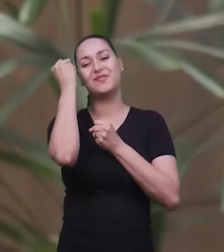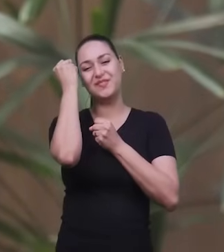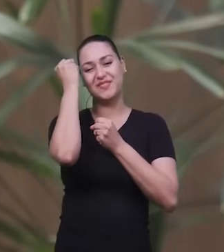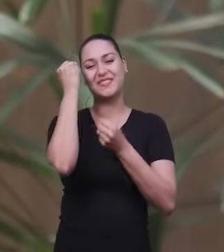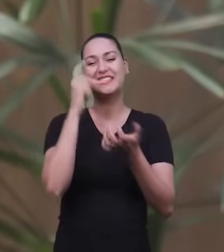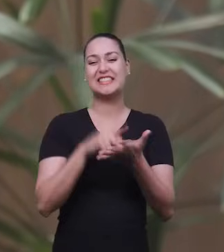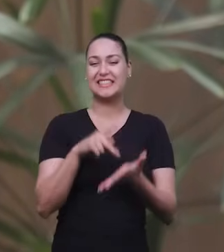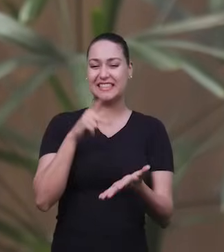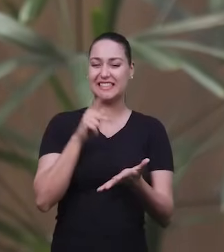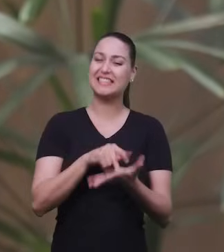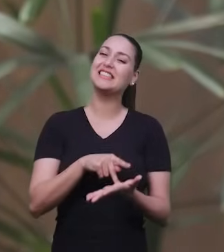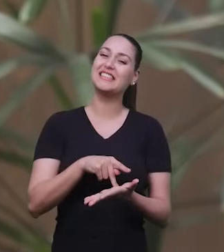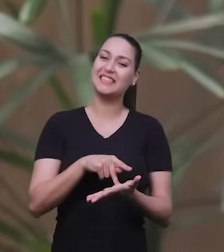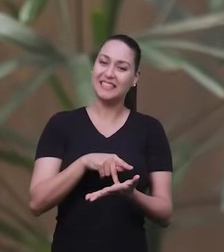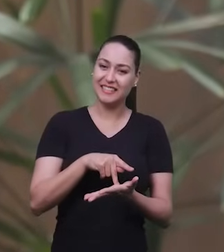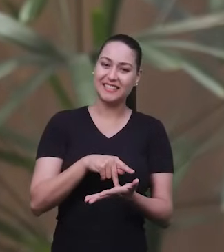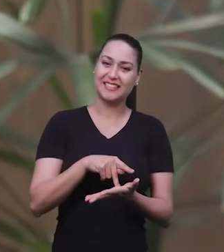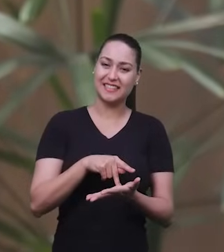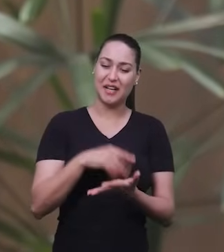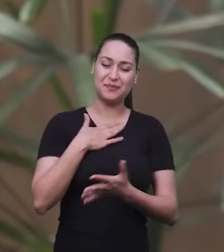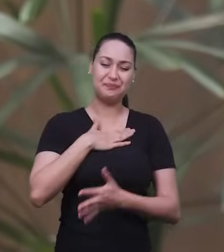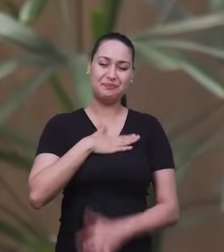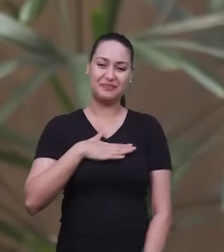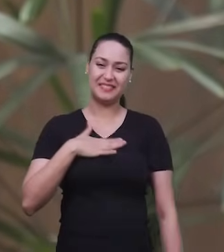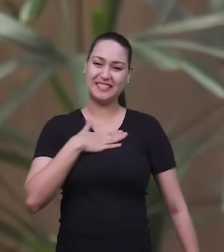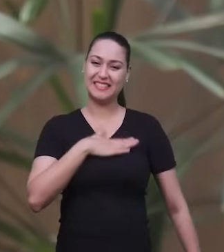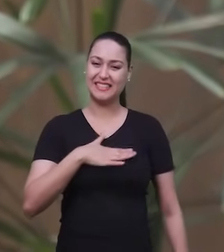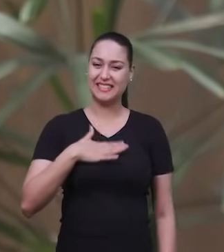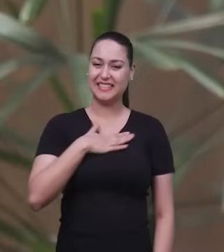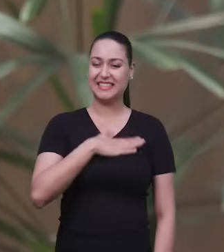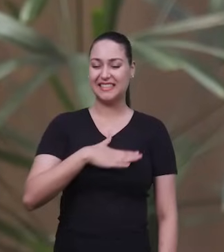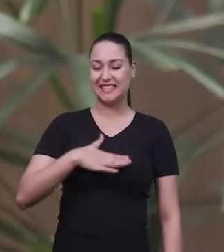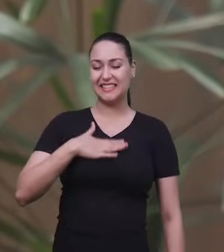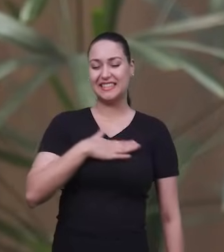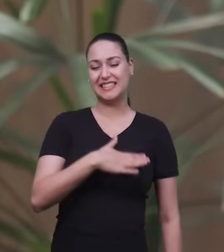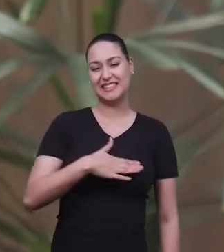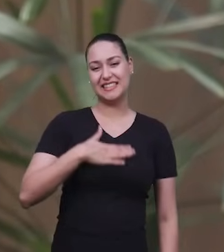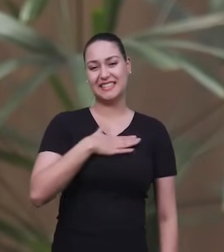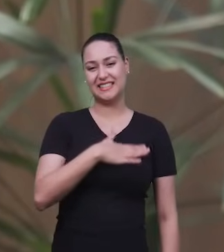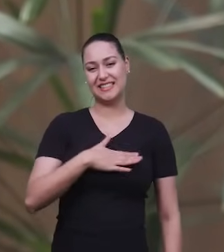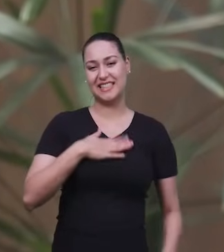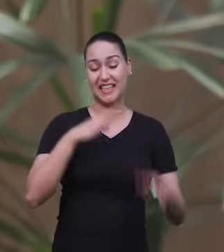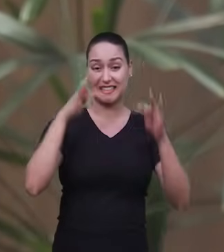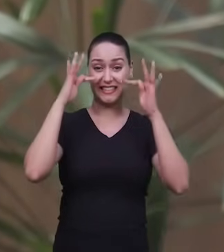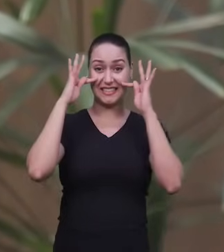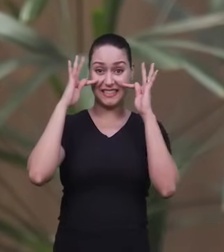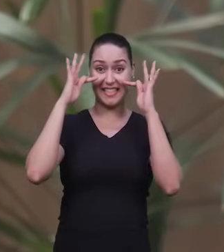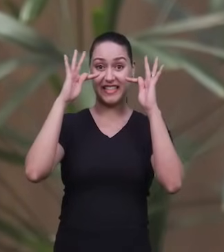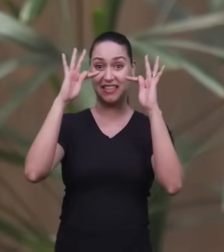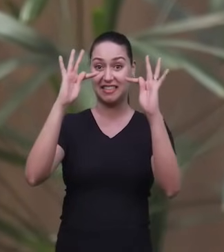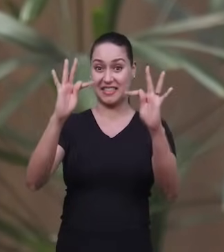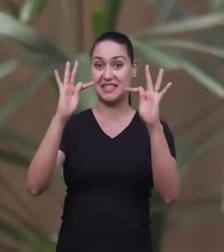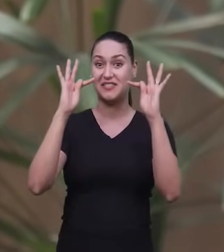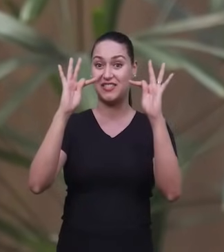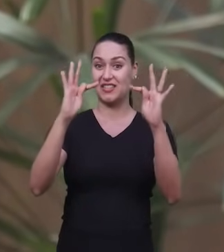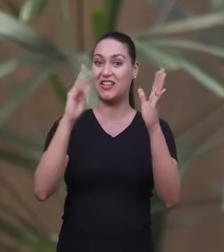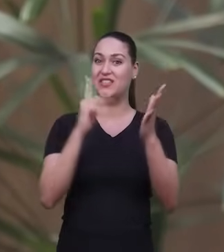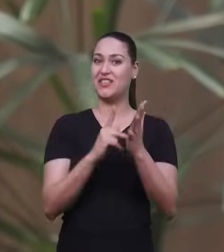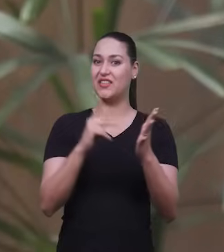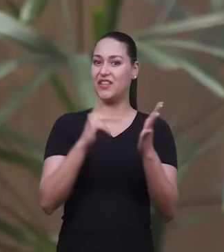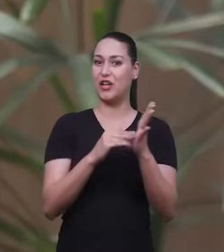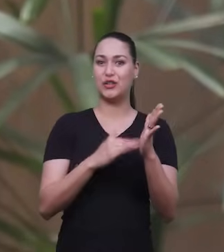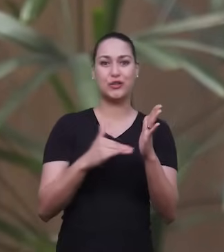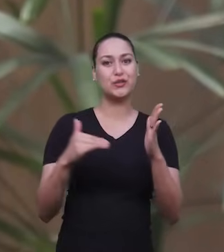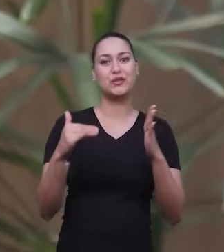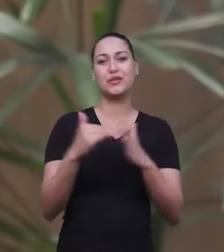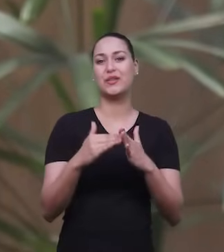Tem, pastor. Eu estou muito satisfeita e eu quero um dia ainda testemunhar mesmo de tudo isso que